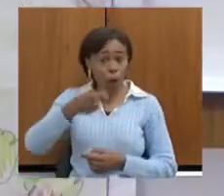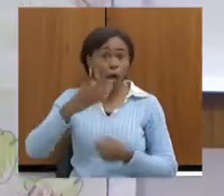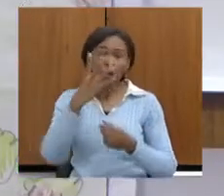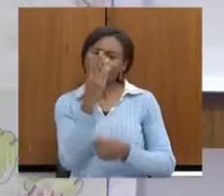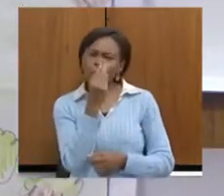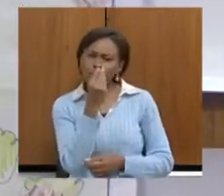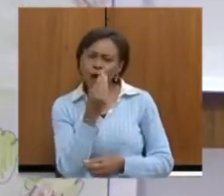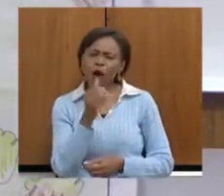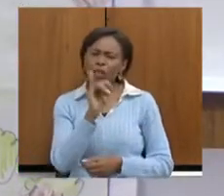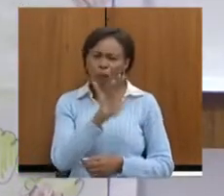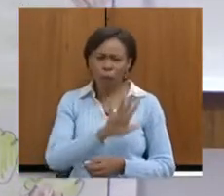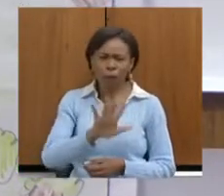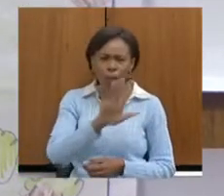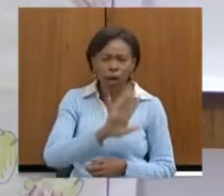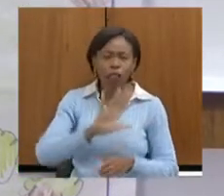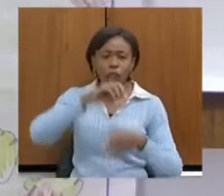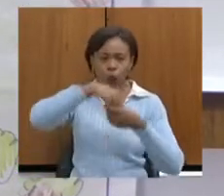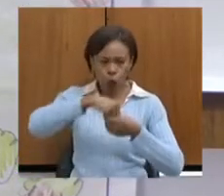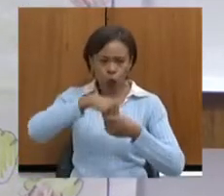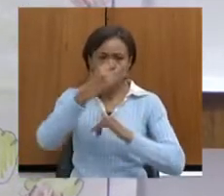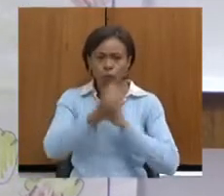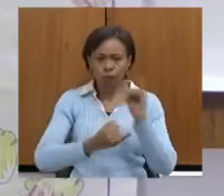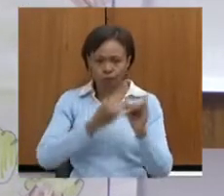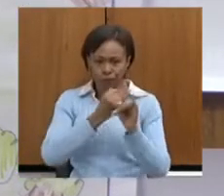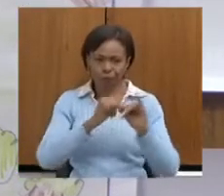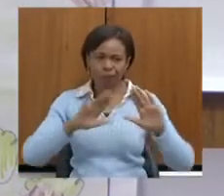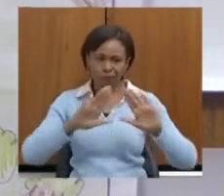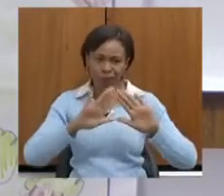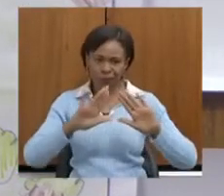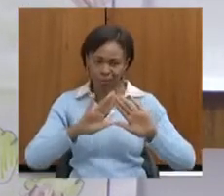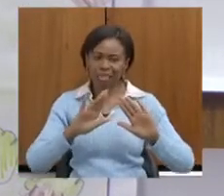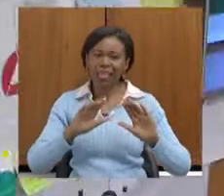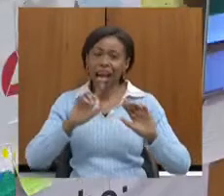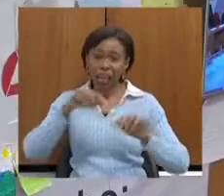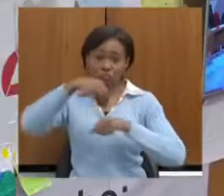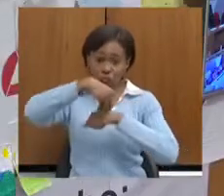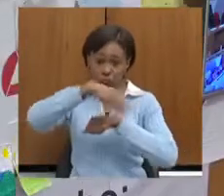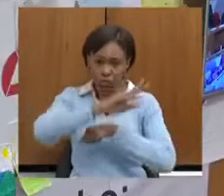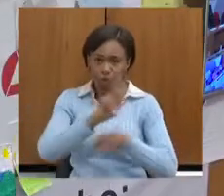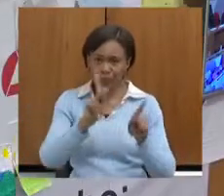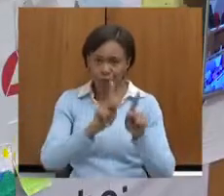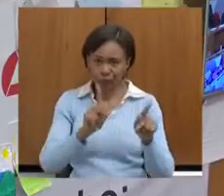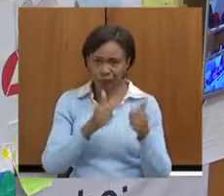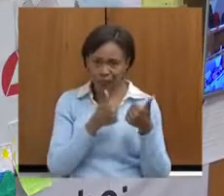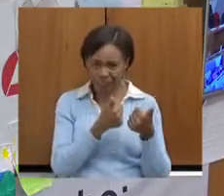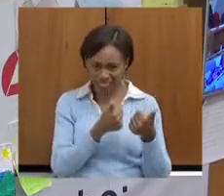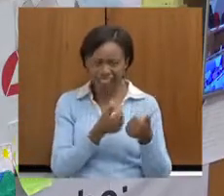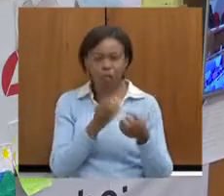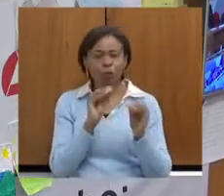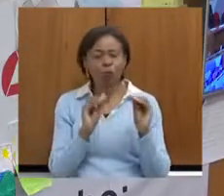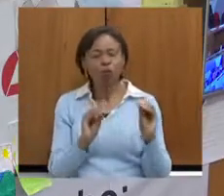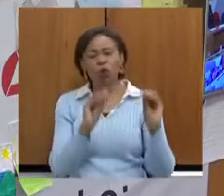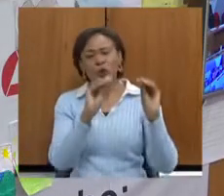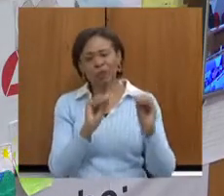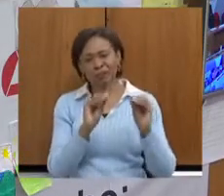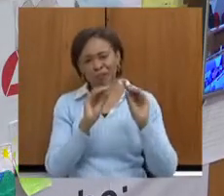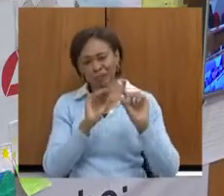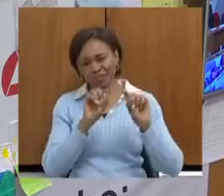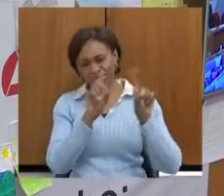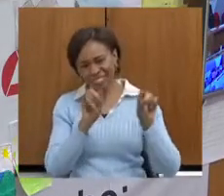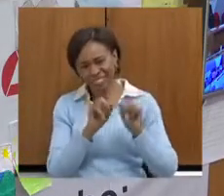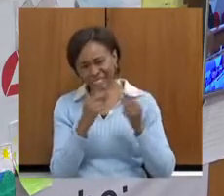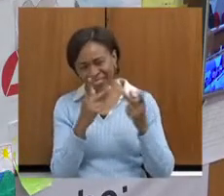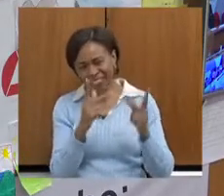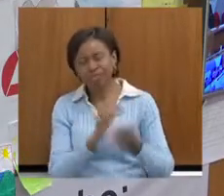ficam todas a no site da Assembleia E aí a gente manda para professora também tá bem beijo no coração de vocês